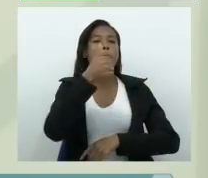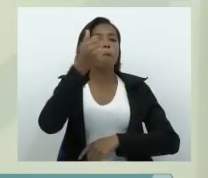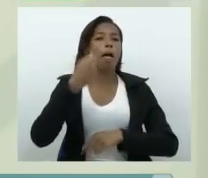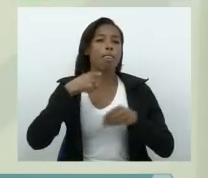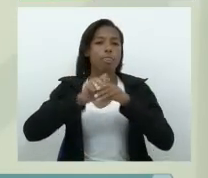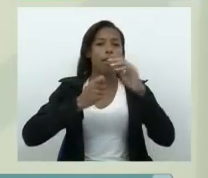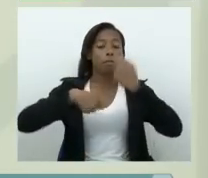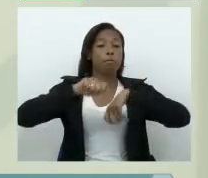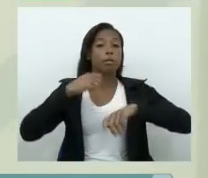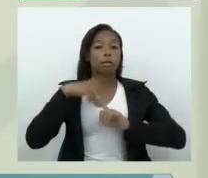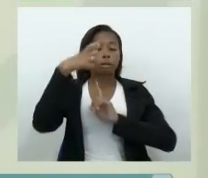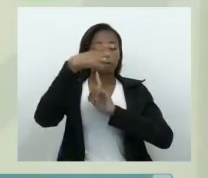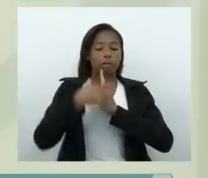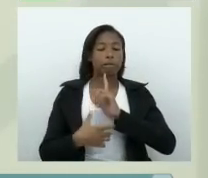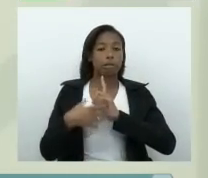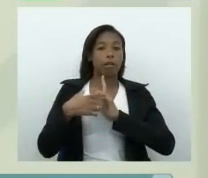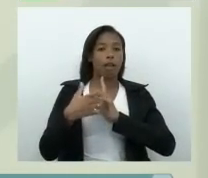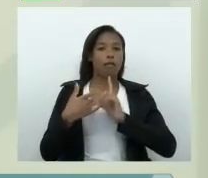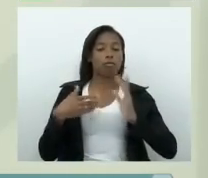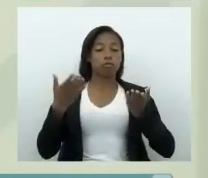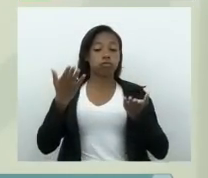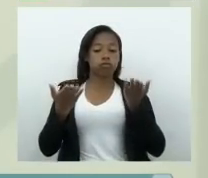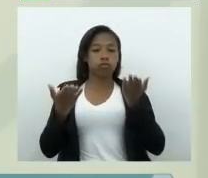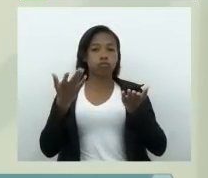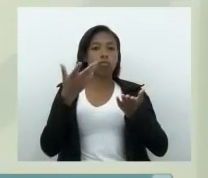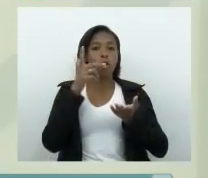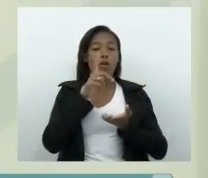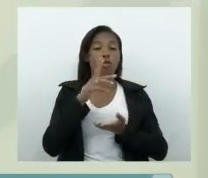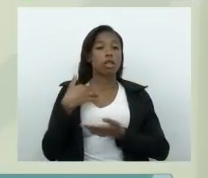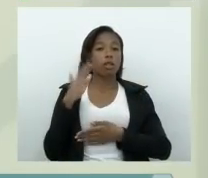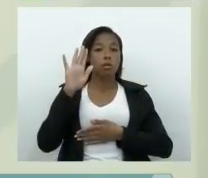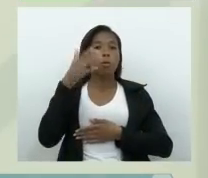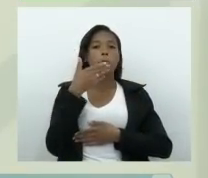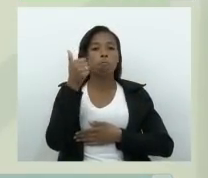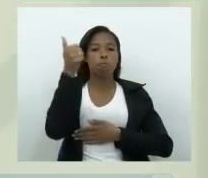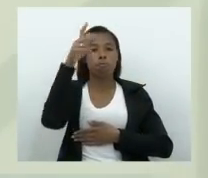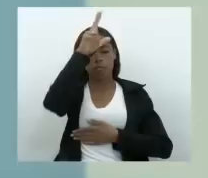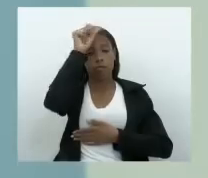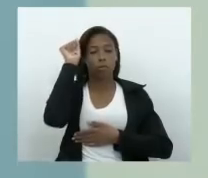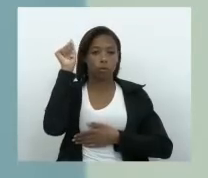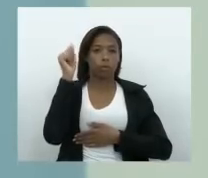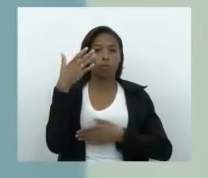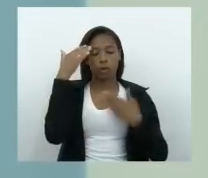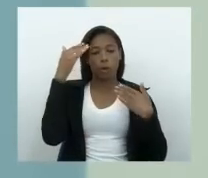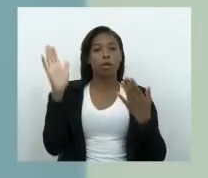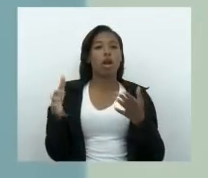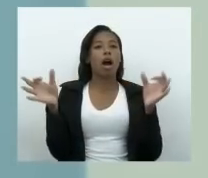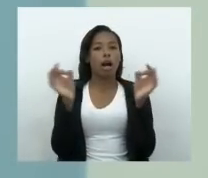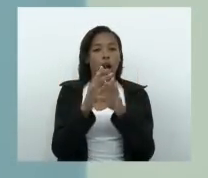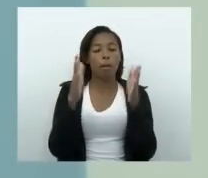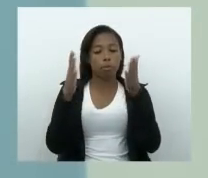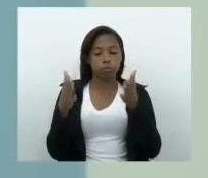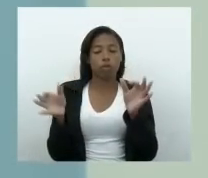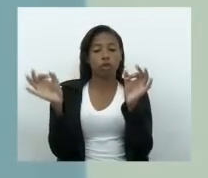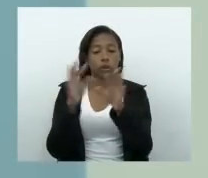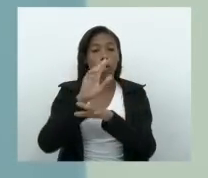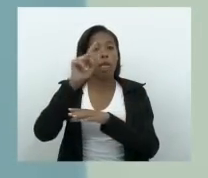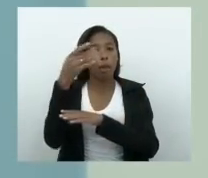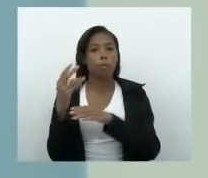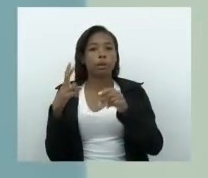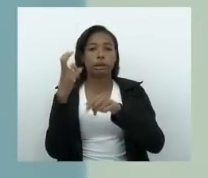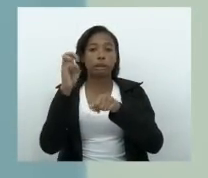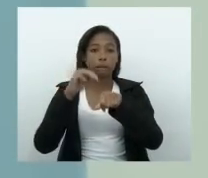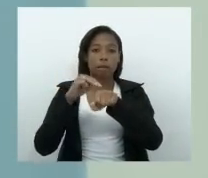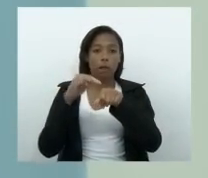ter maturidade, equilíbrio para ser um bom prefeito. Obrigado, candidato. Assim encerramos então mais um bloco. Depois do intervalo,